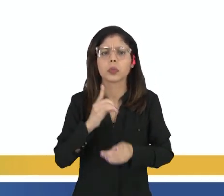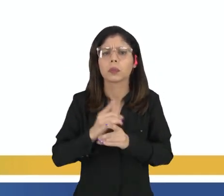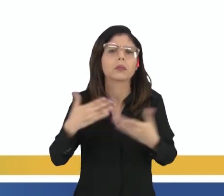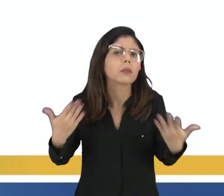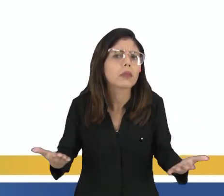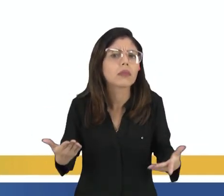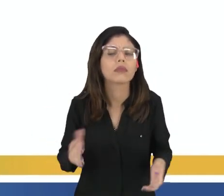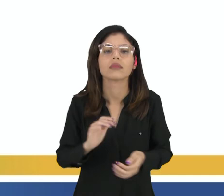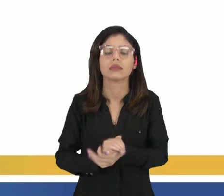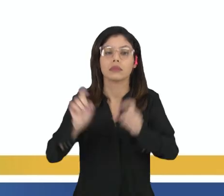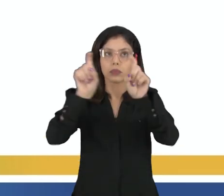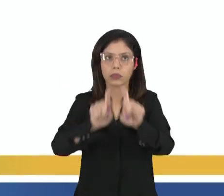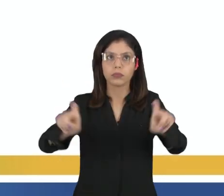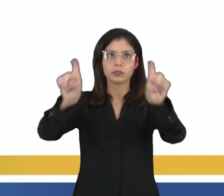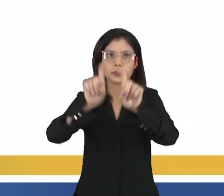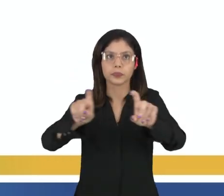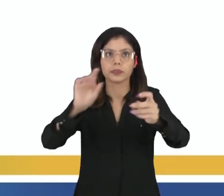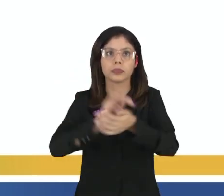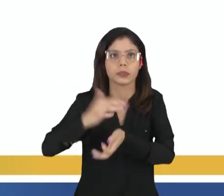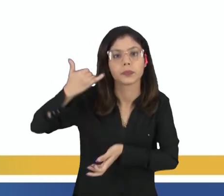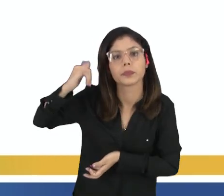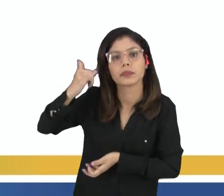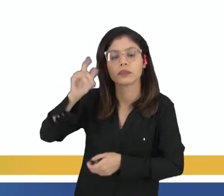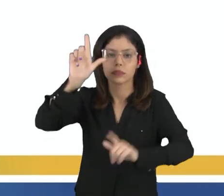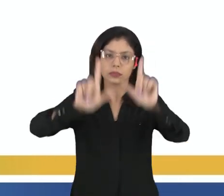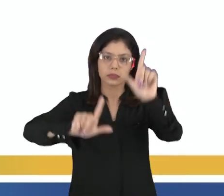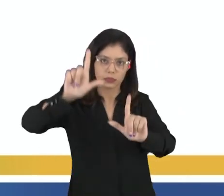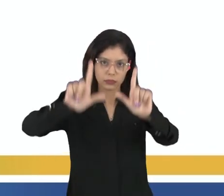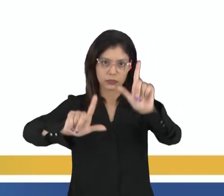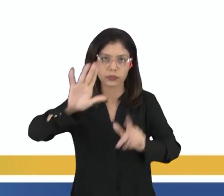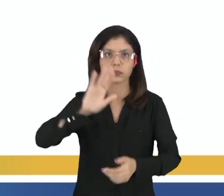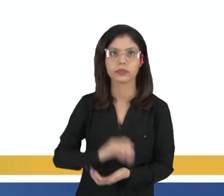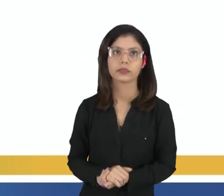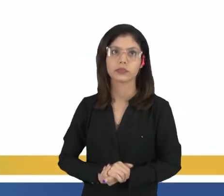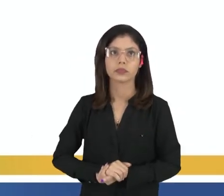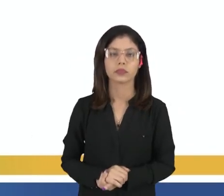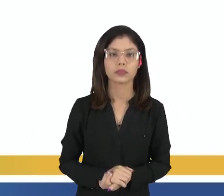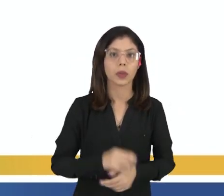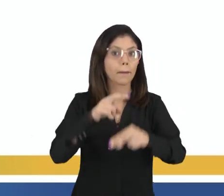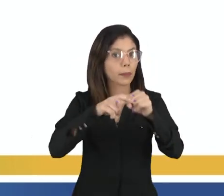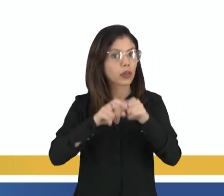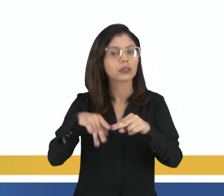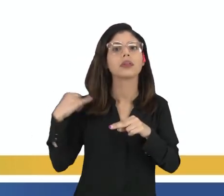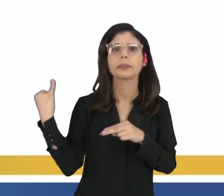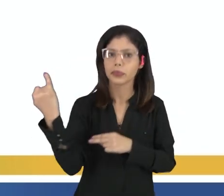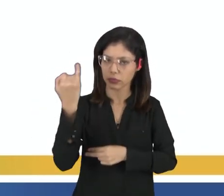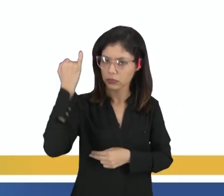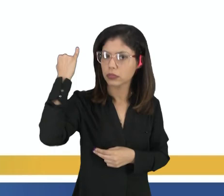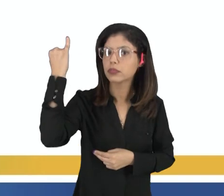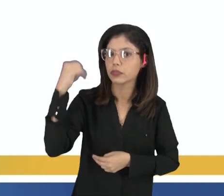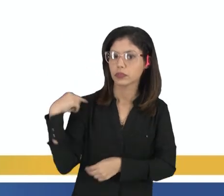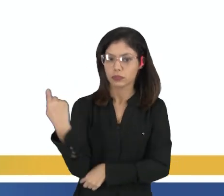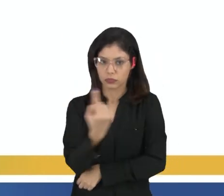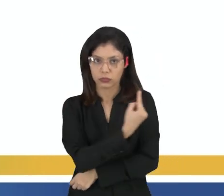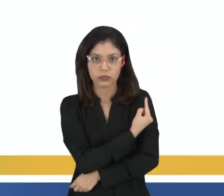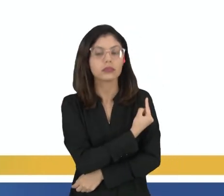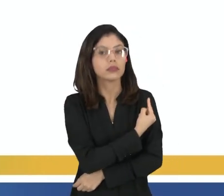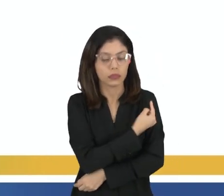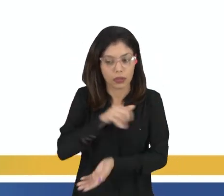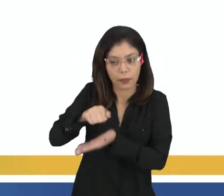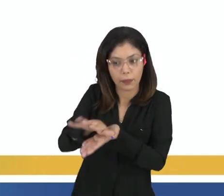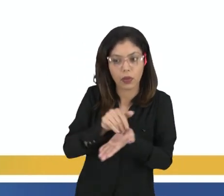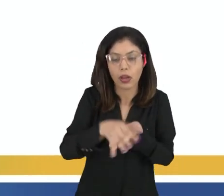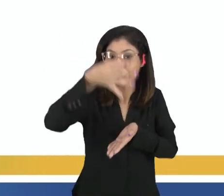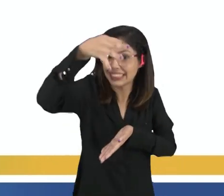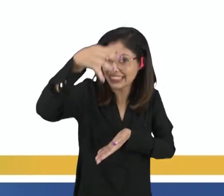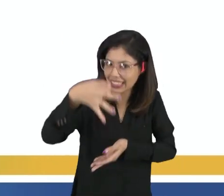é encontrado? Nos computadores, no celular e na televisão. Então, por isso que é importante a gente fazer o